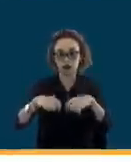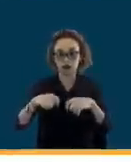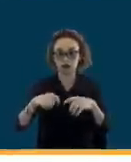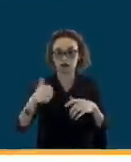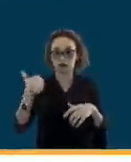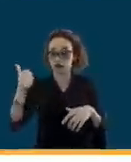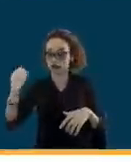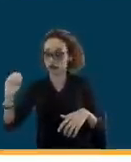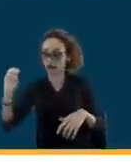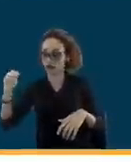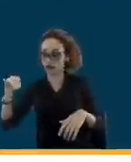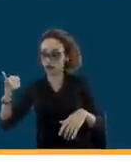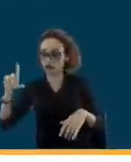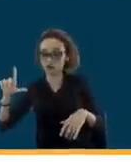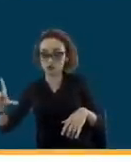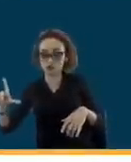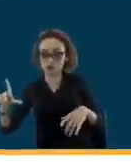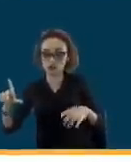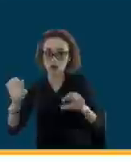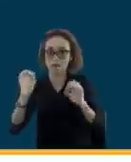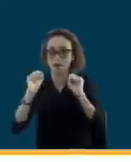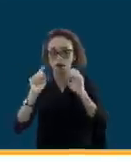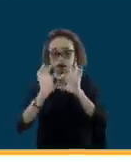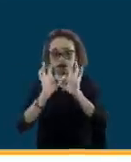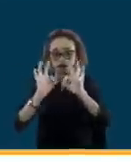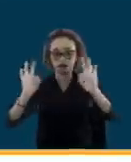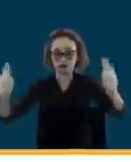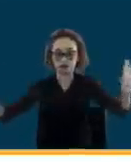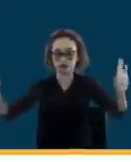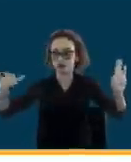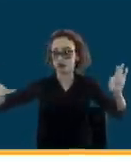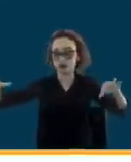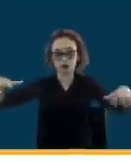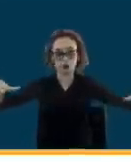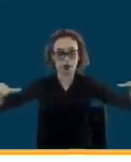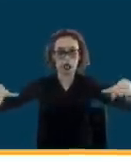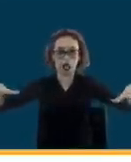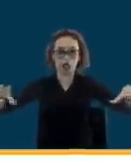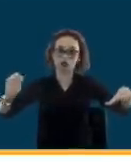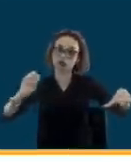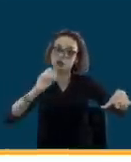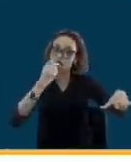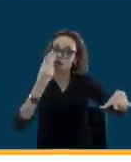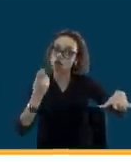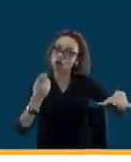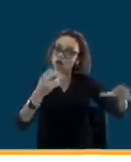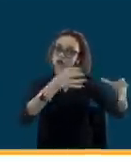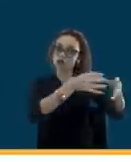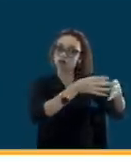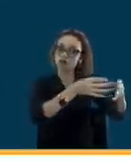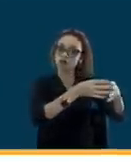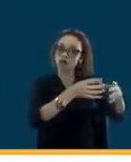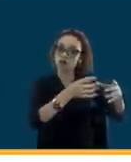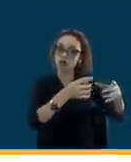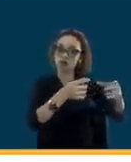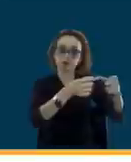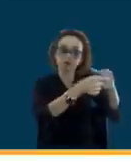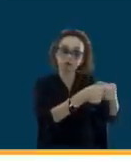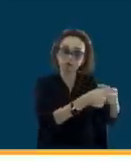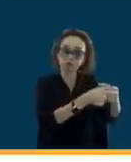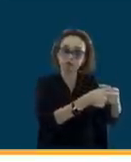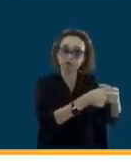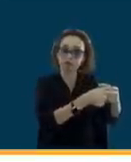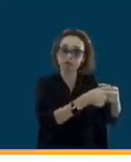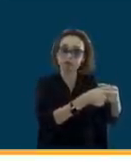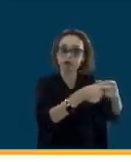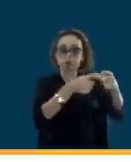pode-se definir uma régua única para todos os espaços, ou pode ter uma categoria de pequeno porte, de médio,